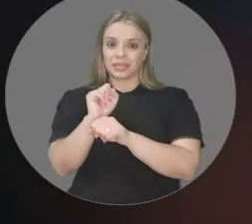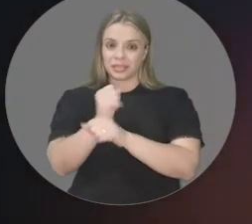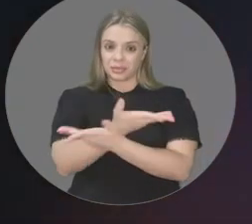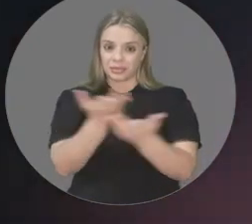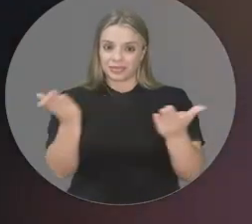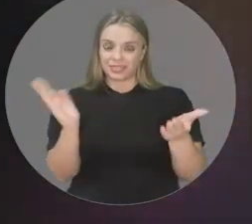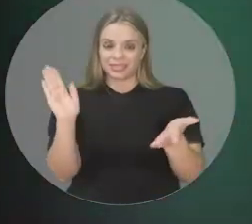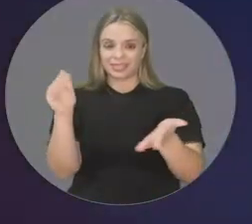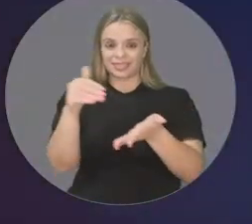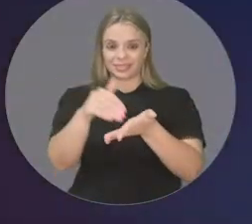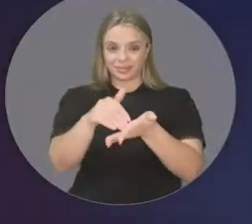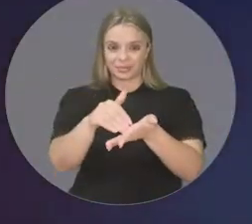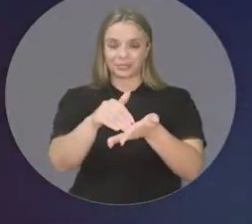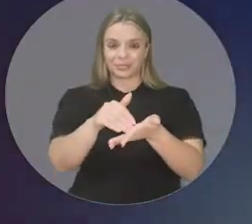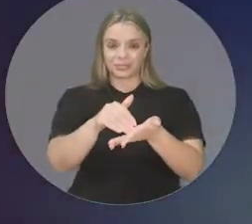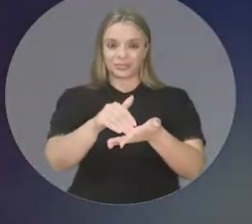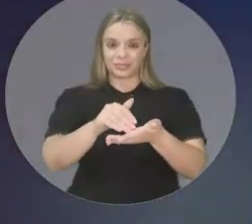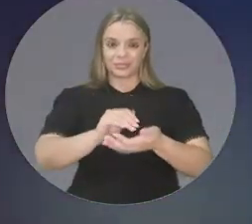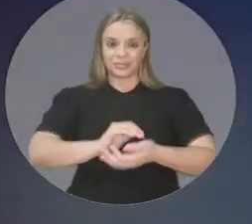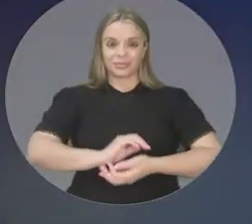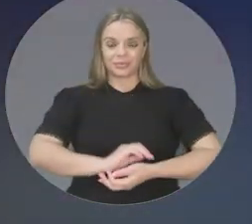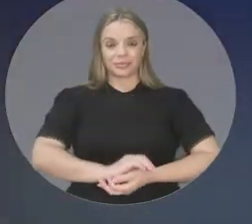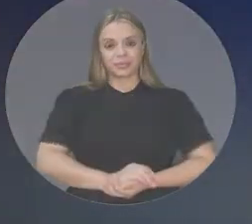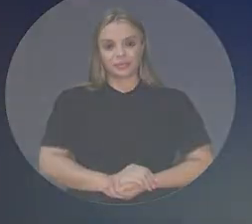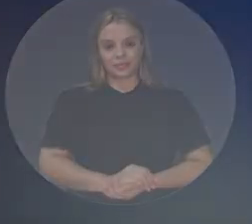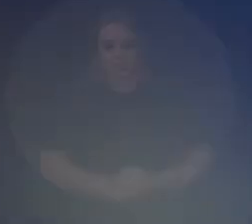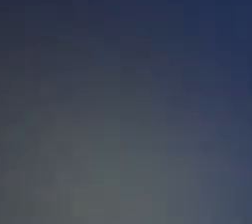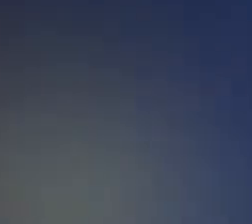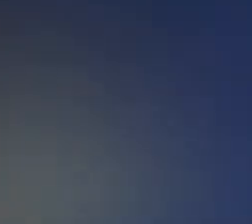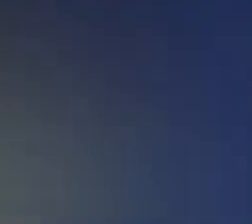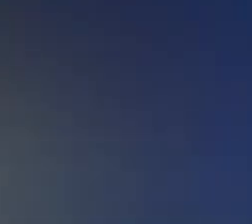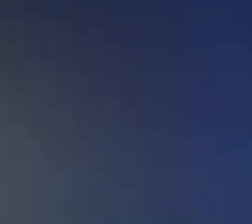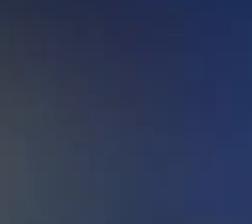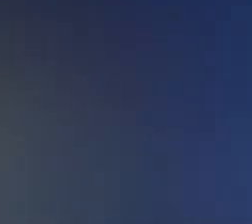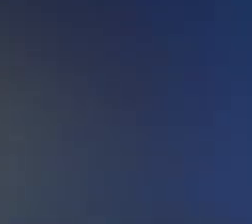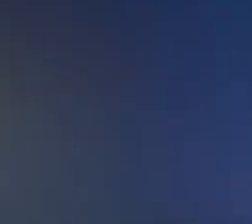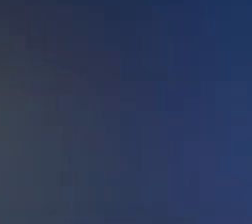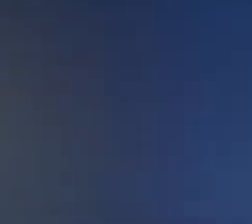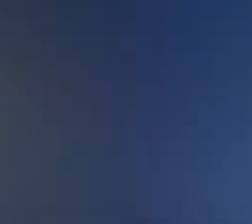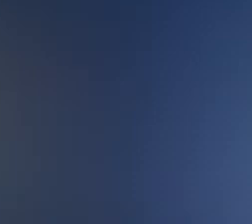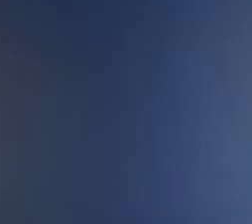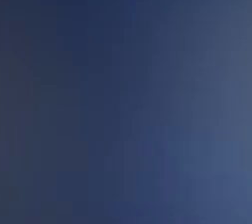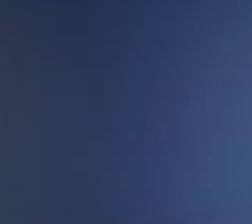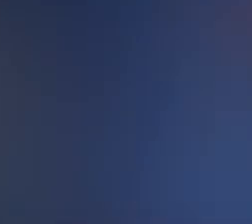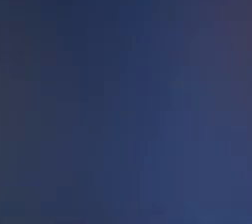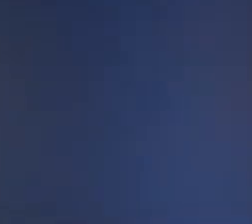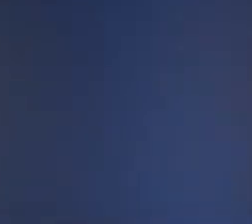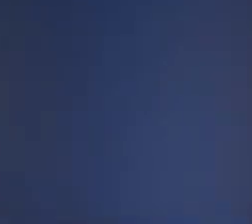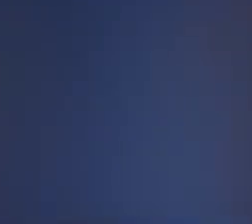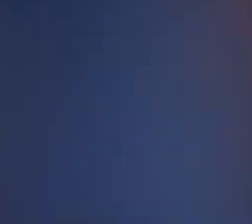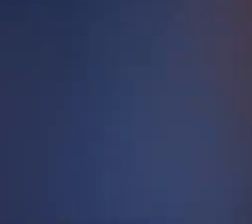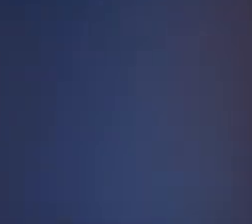Chora, chora, chora outra vez. Chora, chora, chora outra vez.